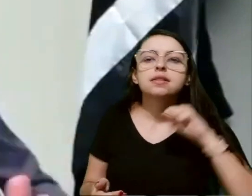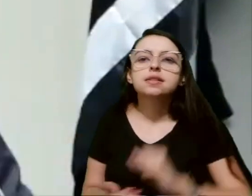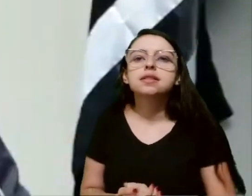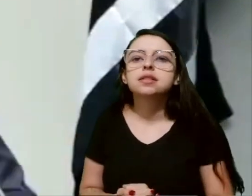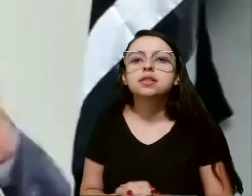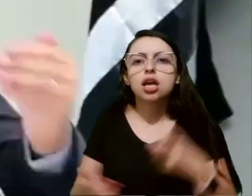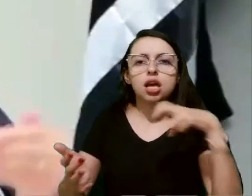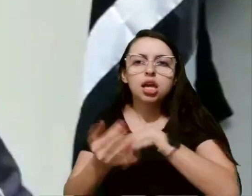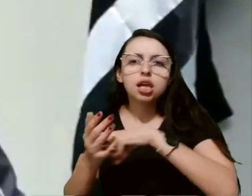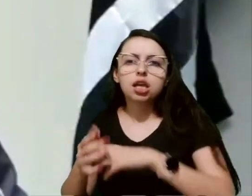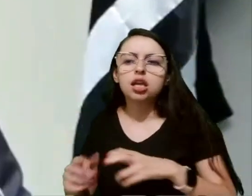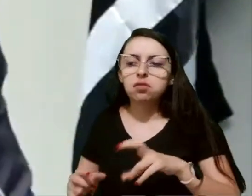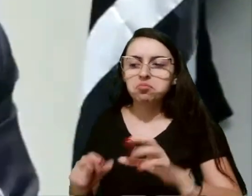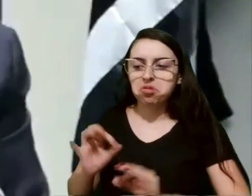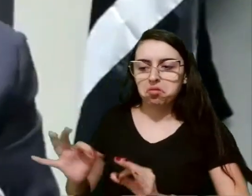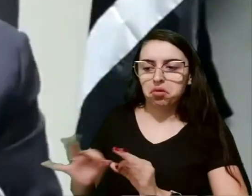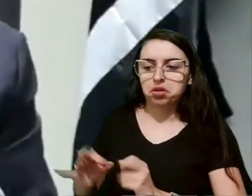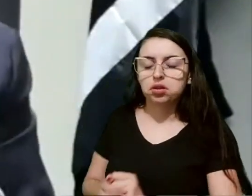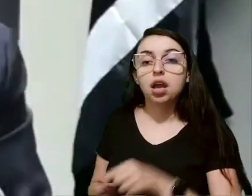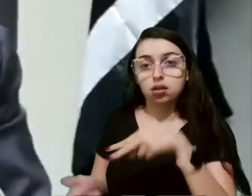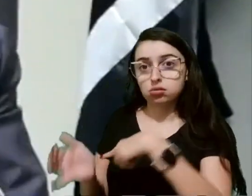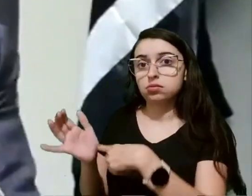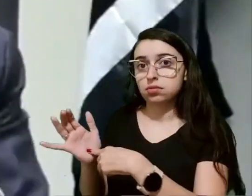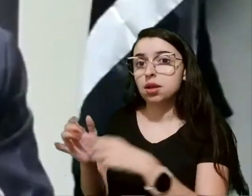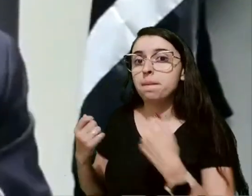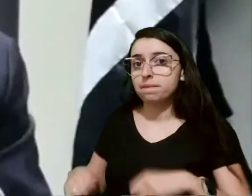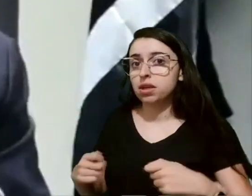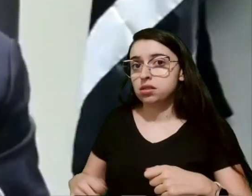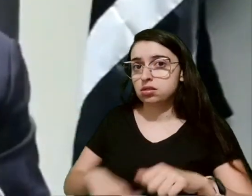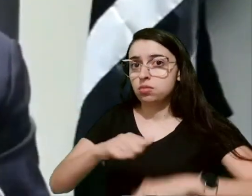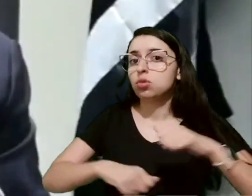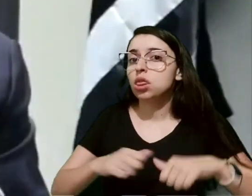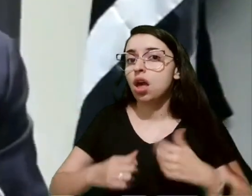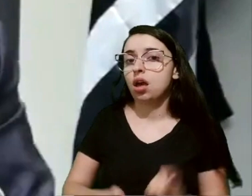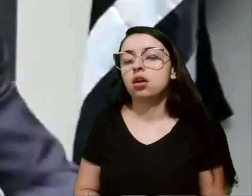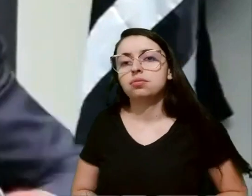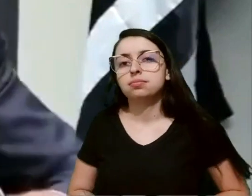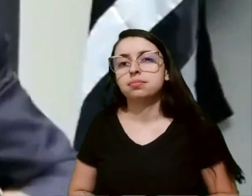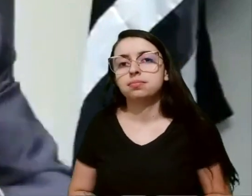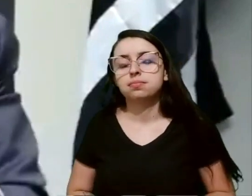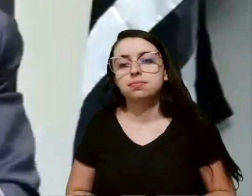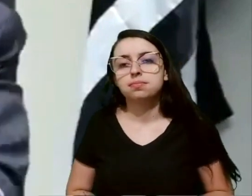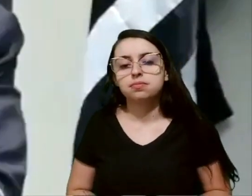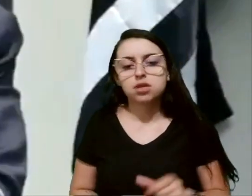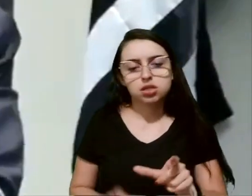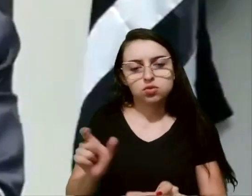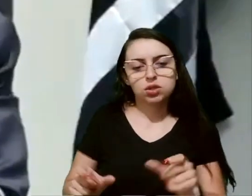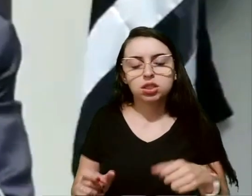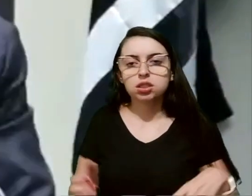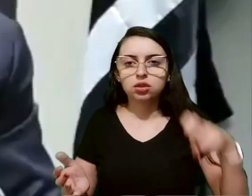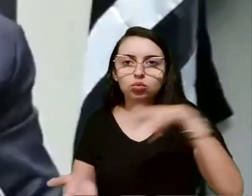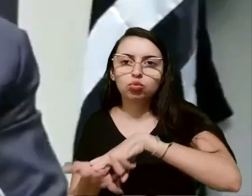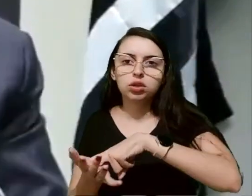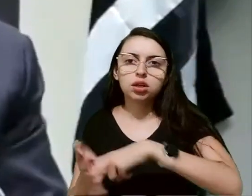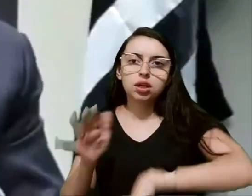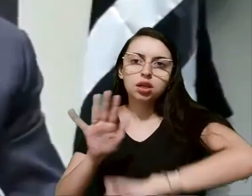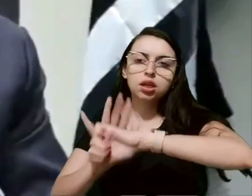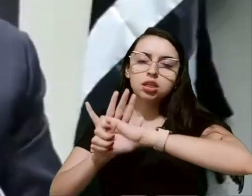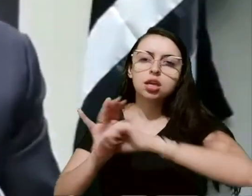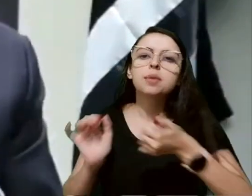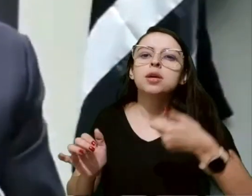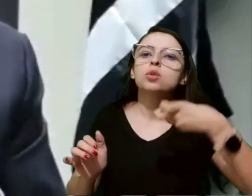crime organizado, alguma coisa assim que você queira, que você fala, isso aqui você tem que combater de maneira dissuasória. Isso aqui a gente pegar a parcela dos crimes que estão associados